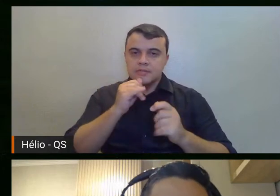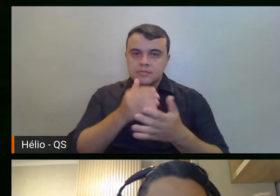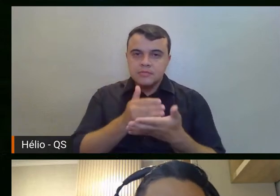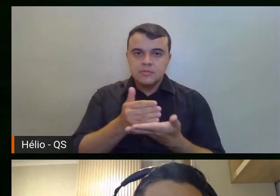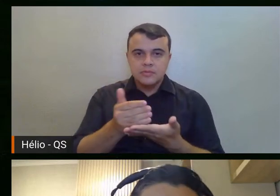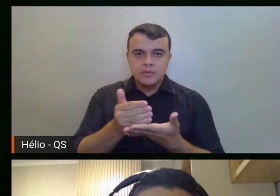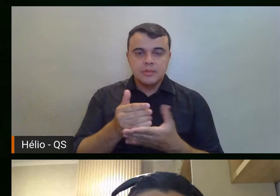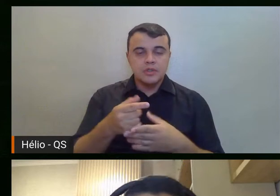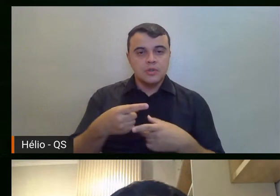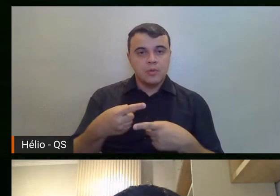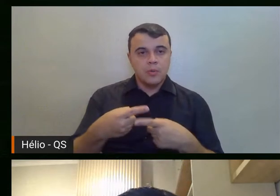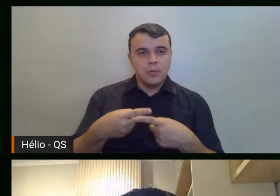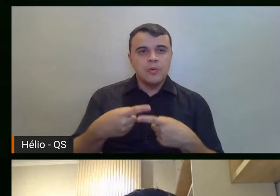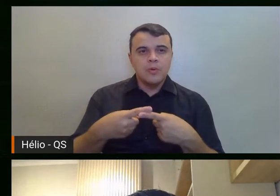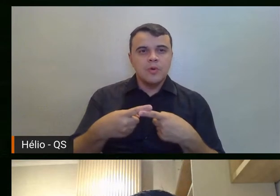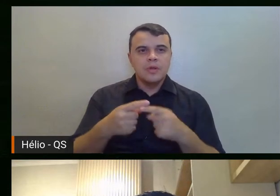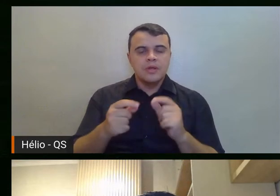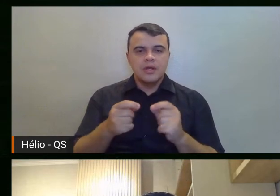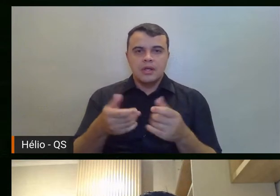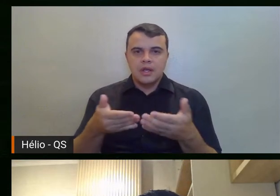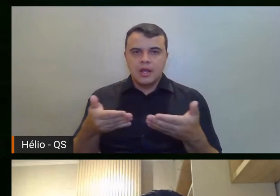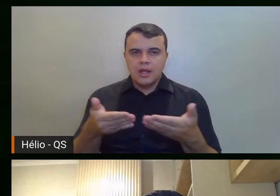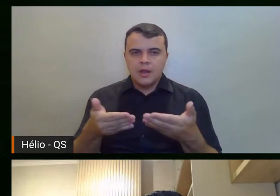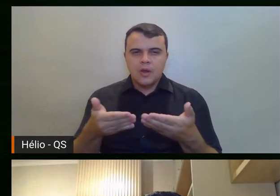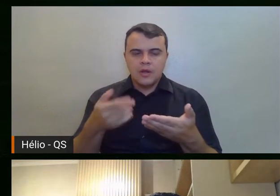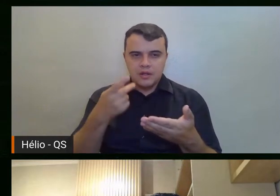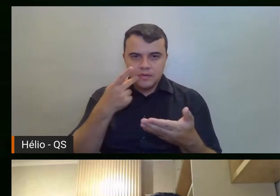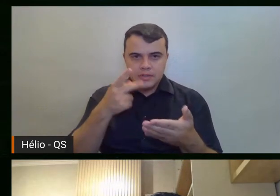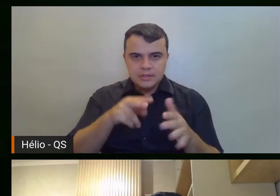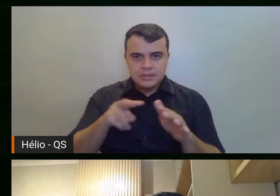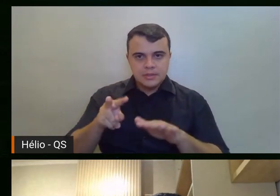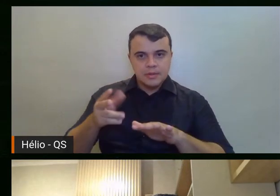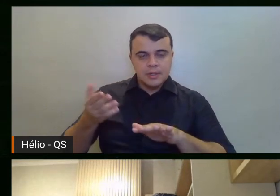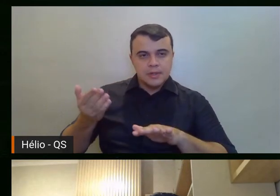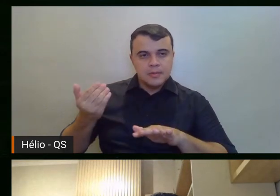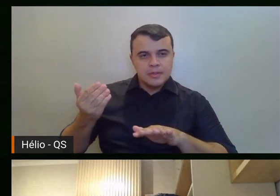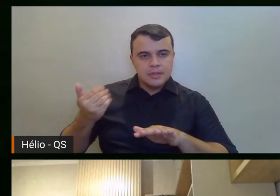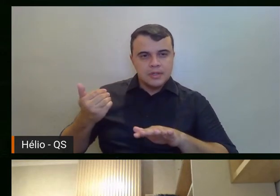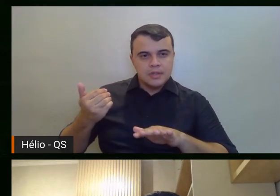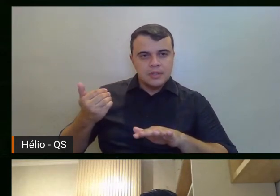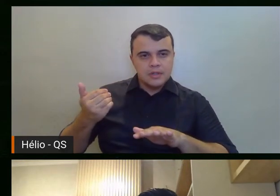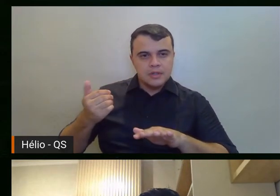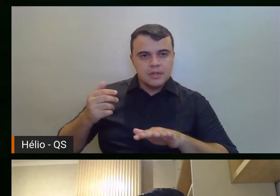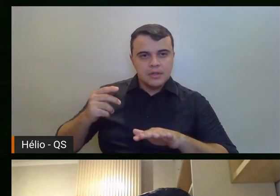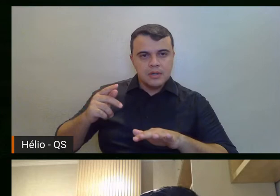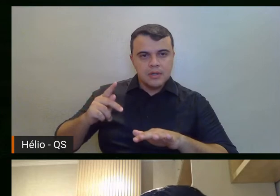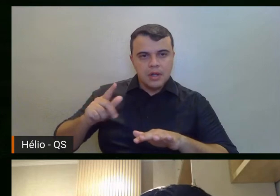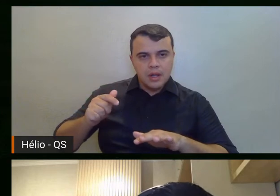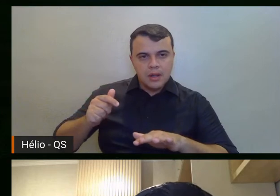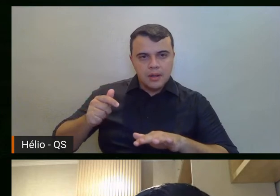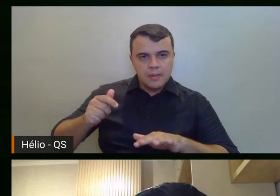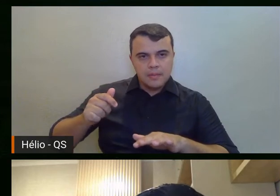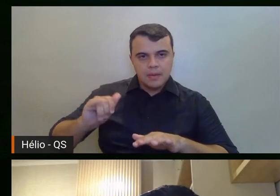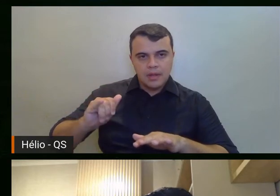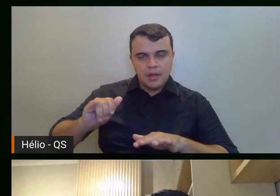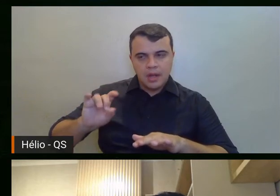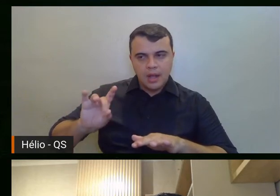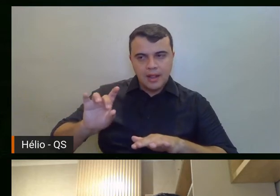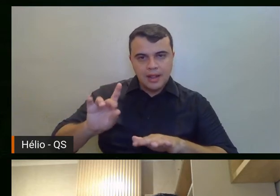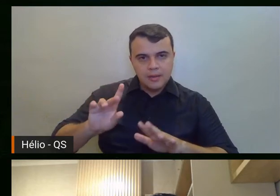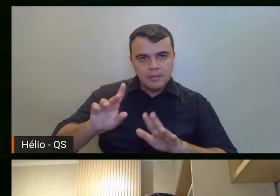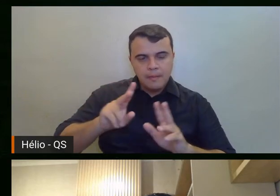porque porque agora enfermagem na semana passada os filtros dentro do Play vão ser chutes por carreira também né